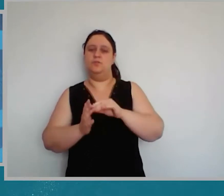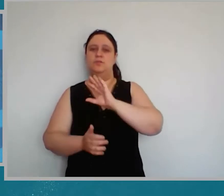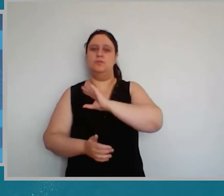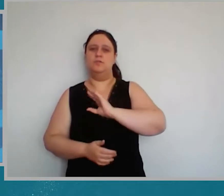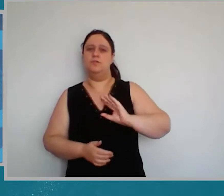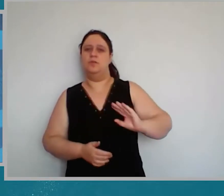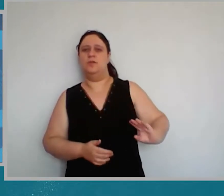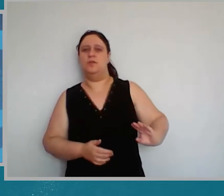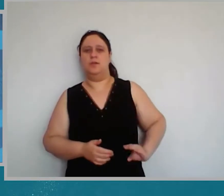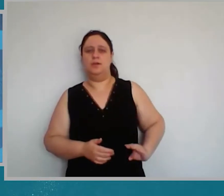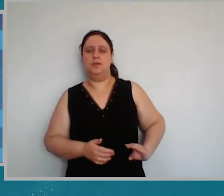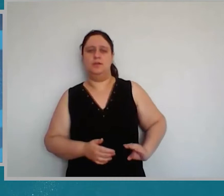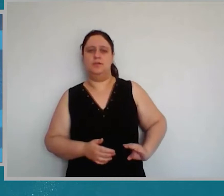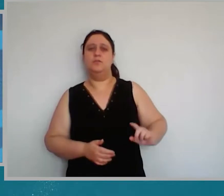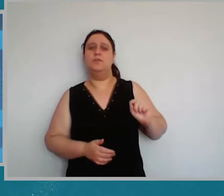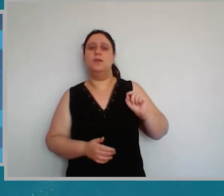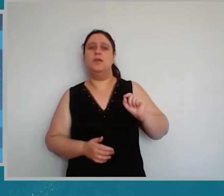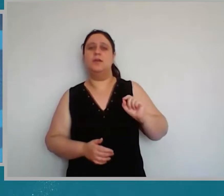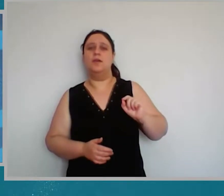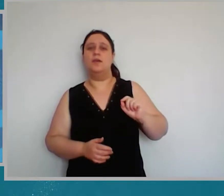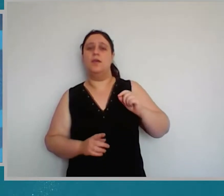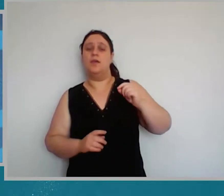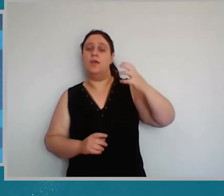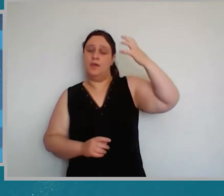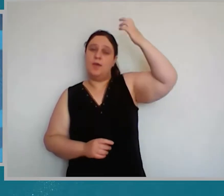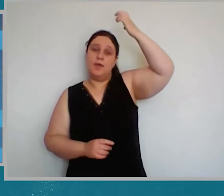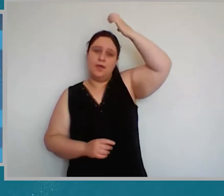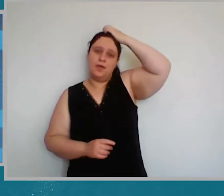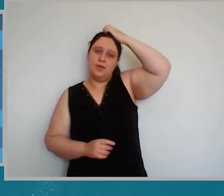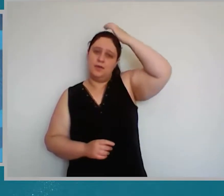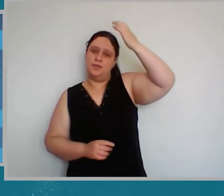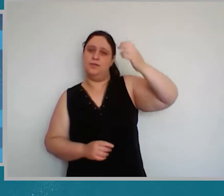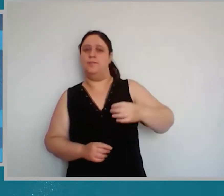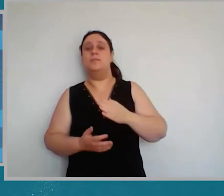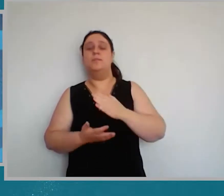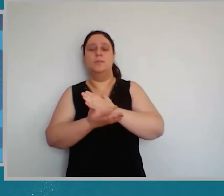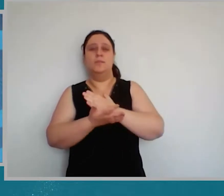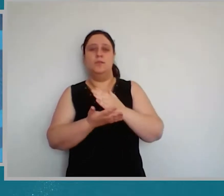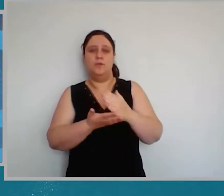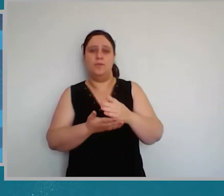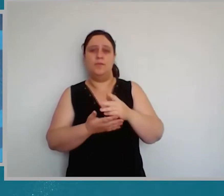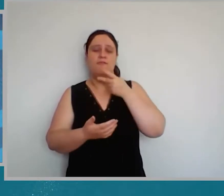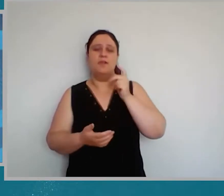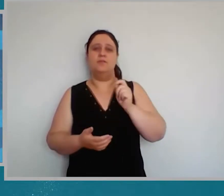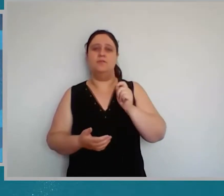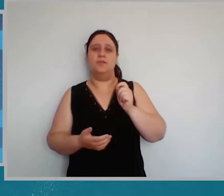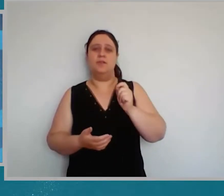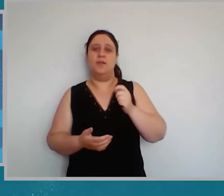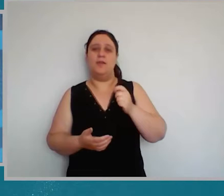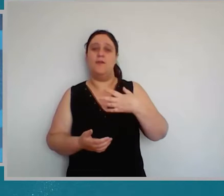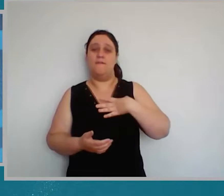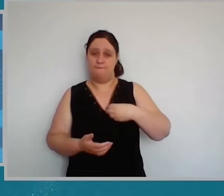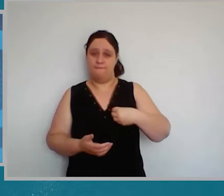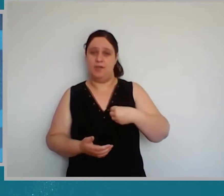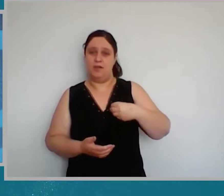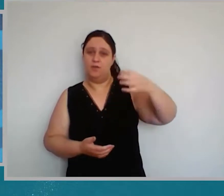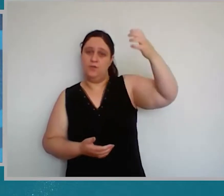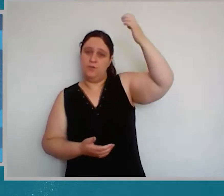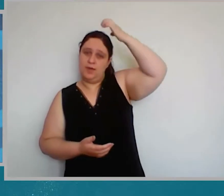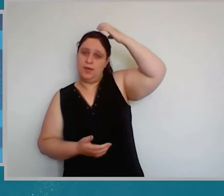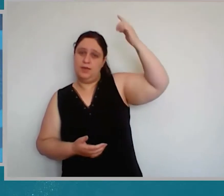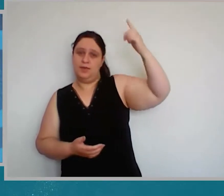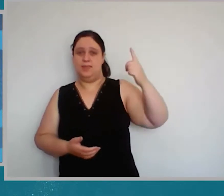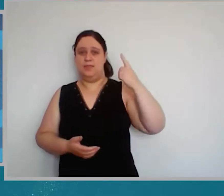genealogia de um rei. Ele começa dizendo que ele é o filho de um rei, filho de Davi.